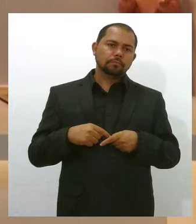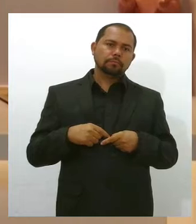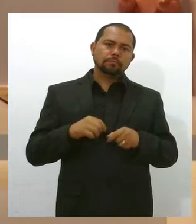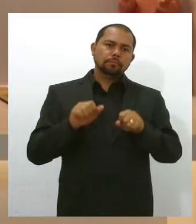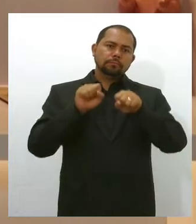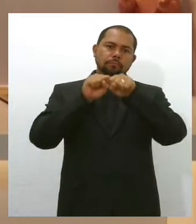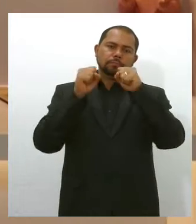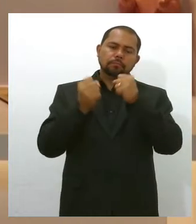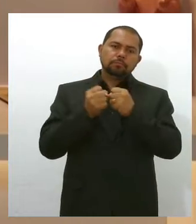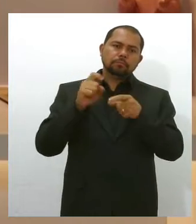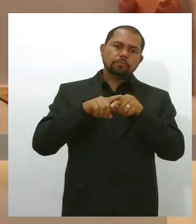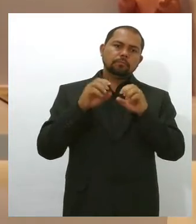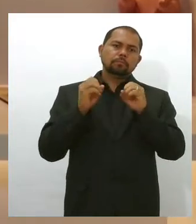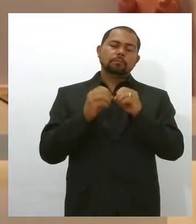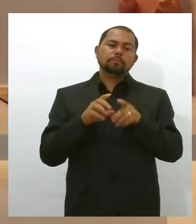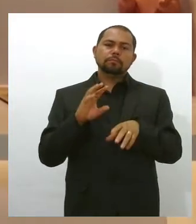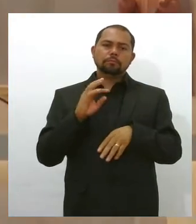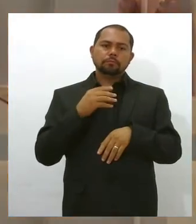lamentável